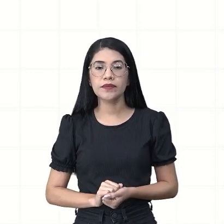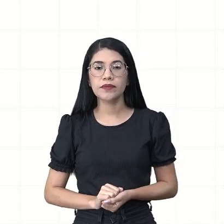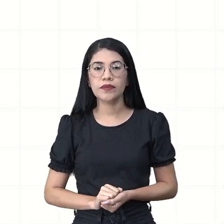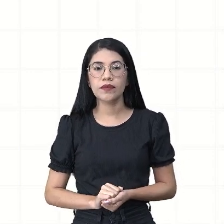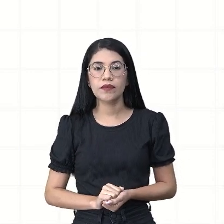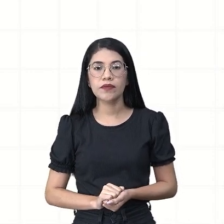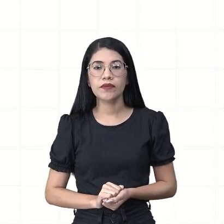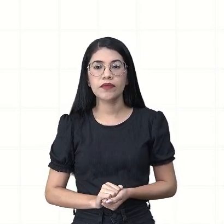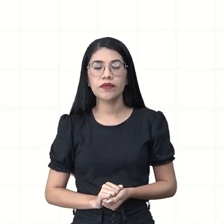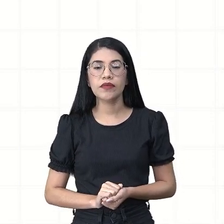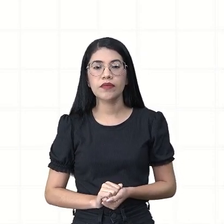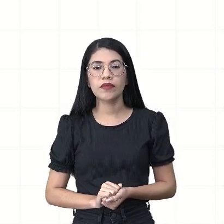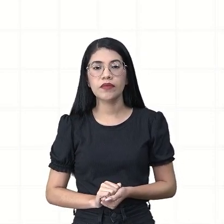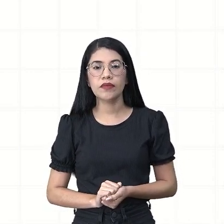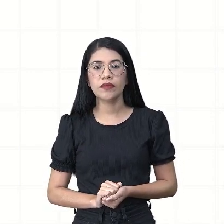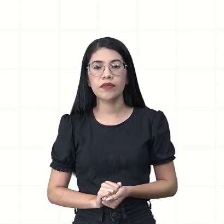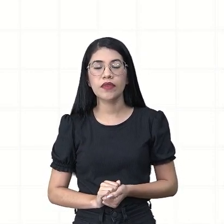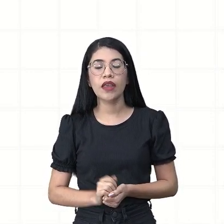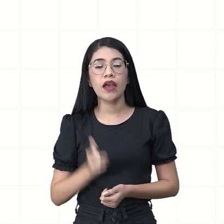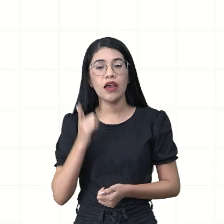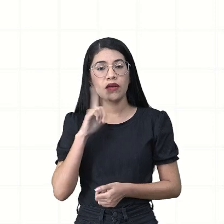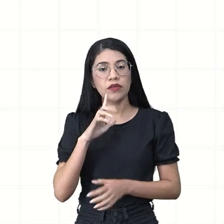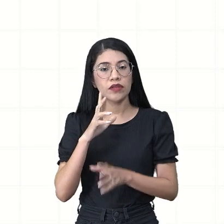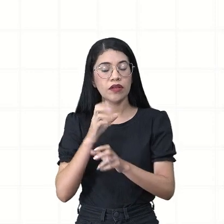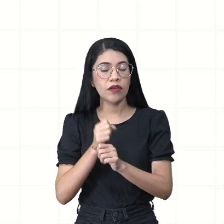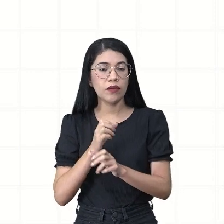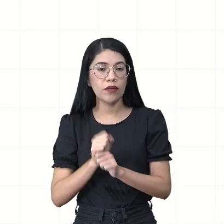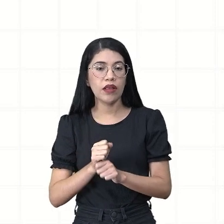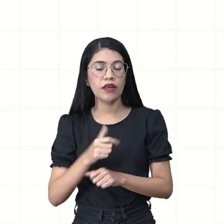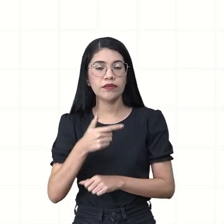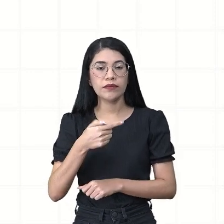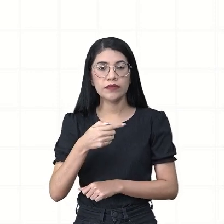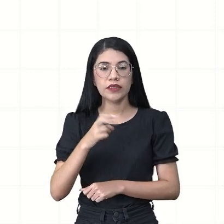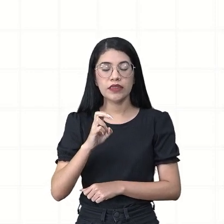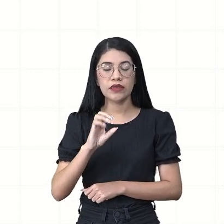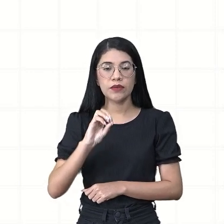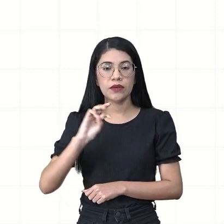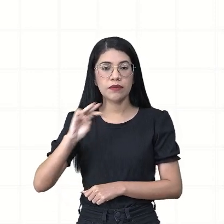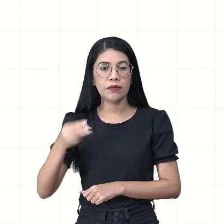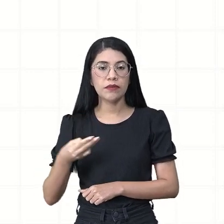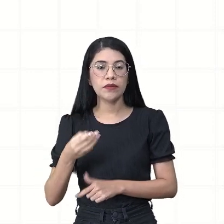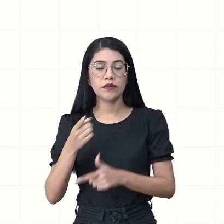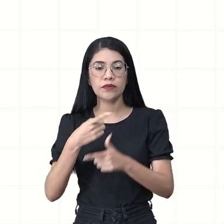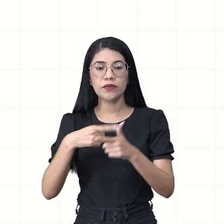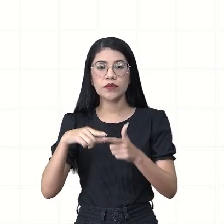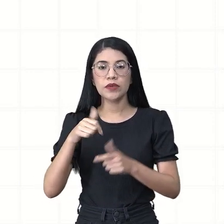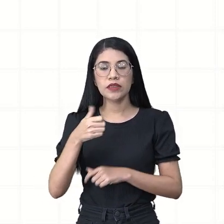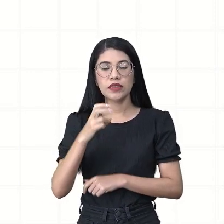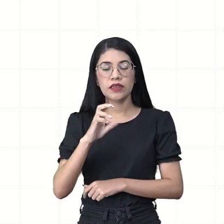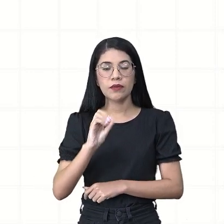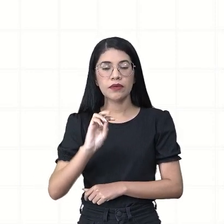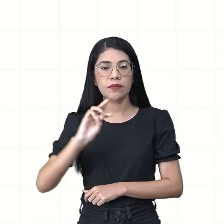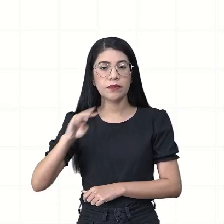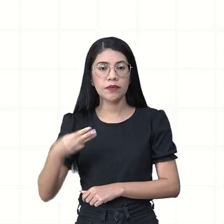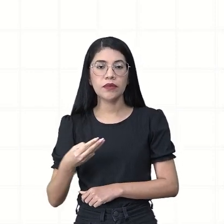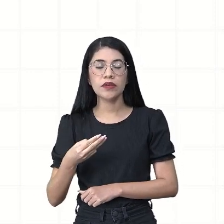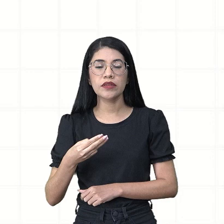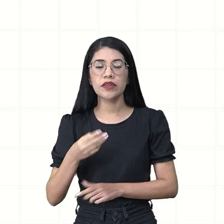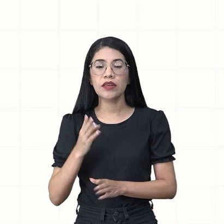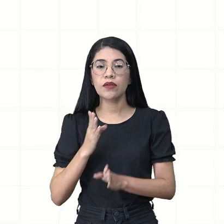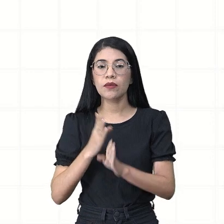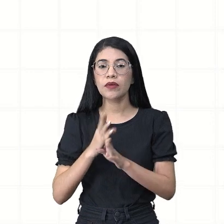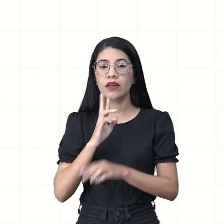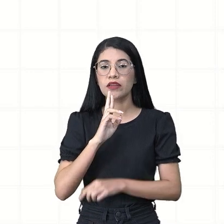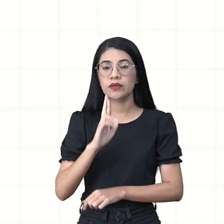o cálculo, né, de 750 milhões dividindo por 150 milhões, né, vai dar exatamente igual